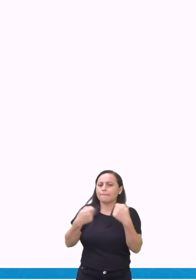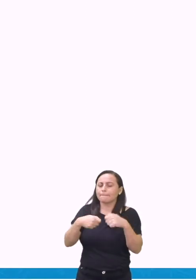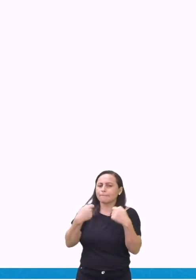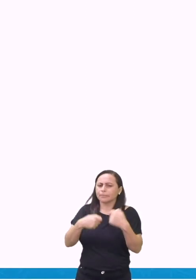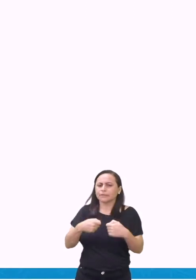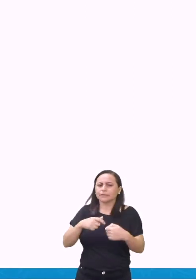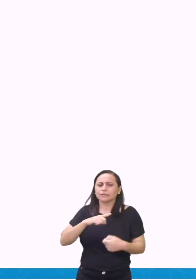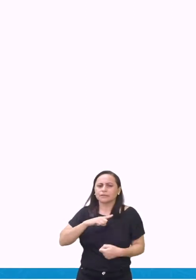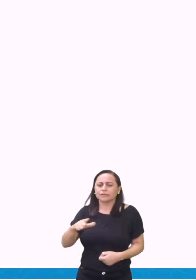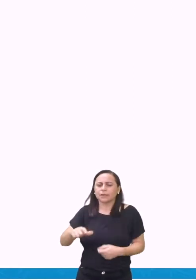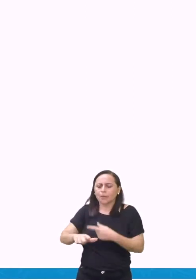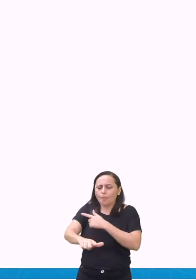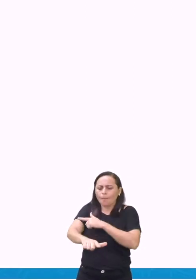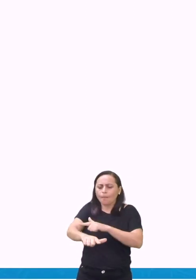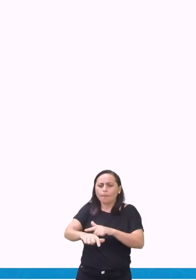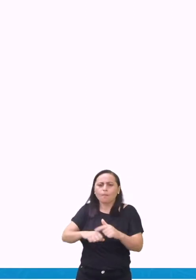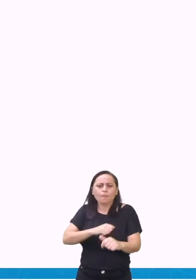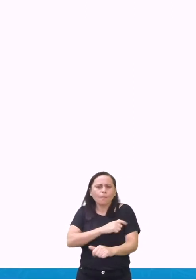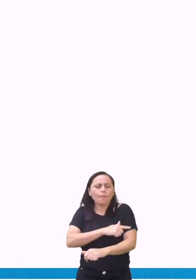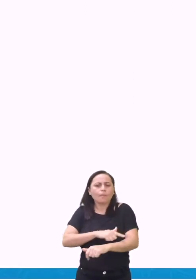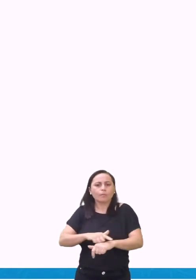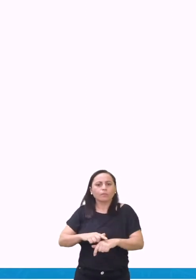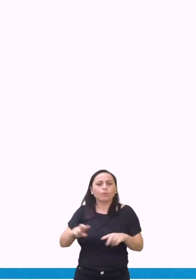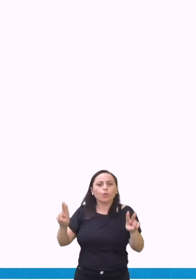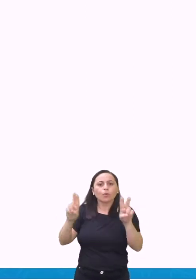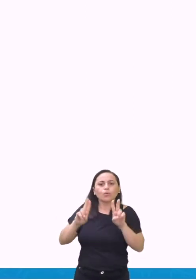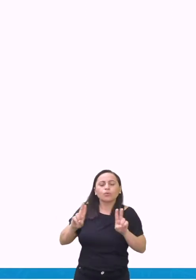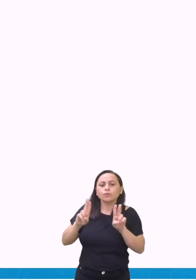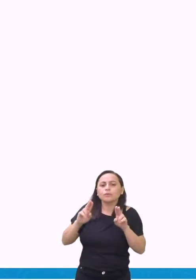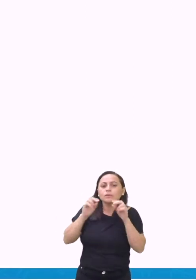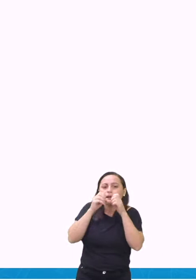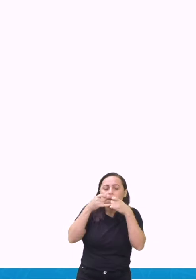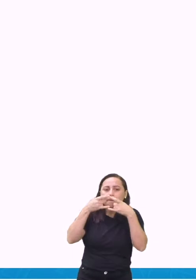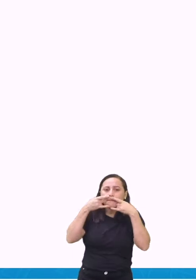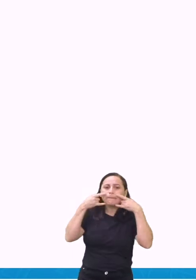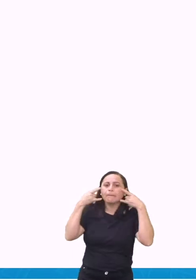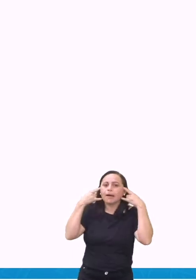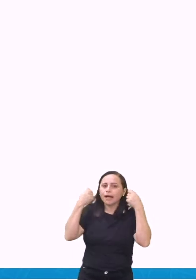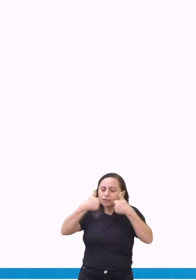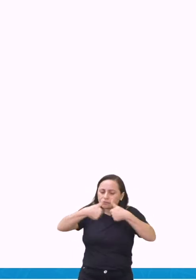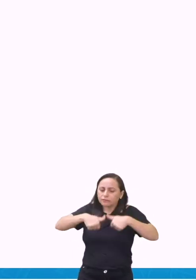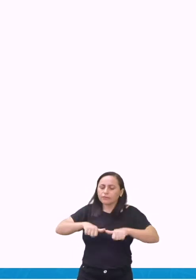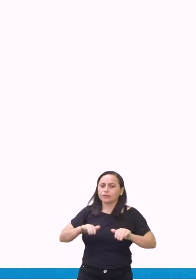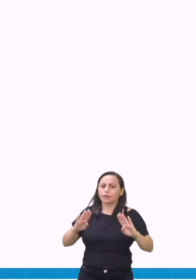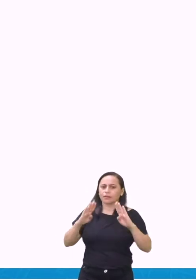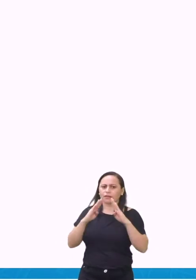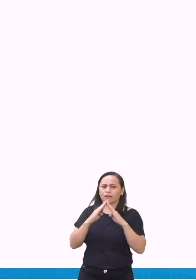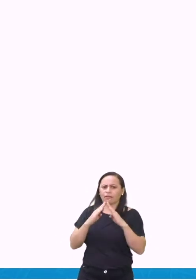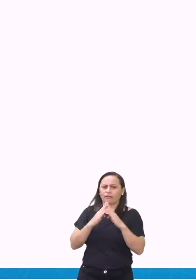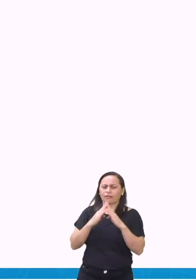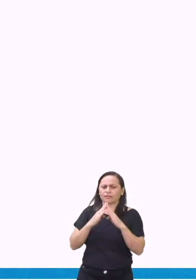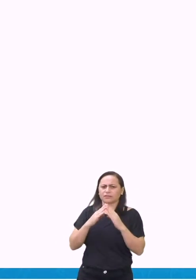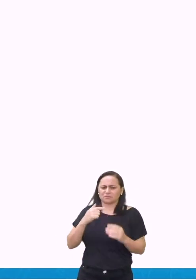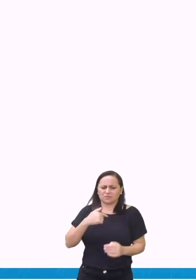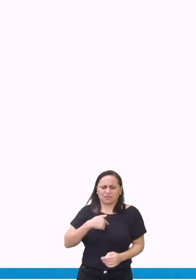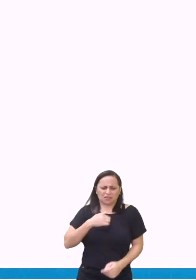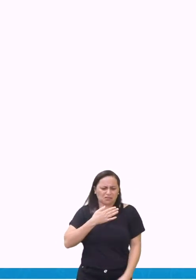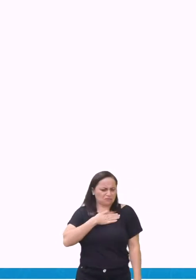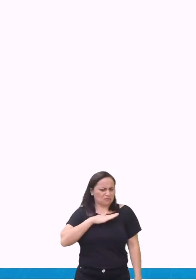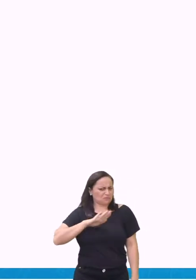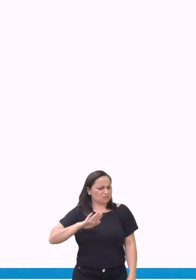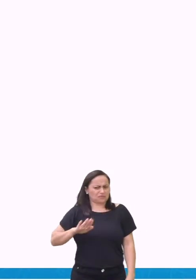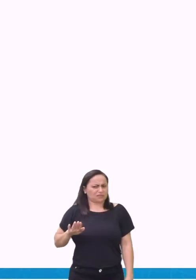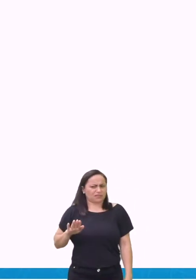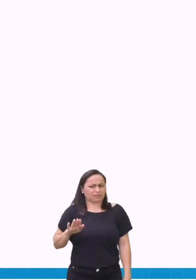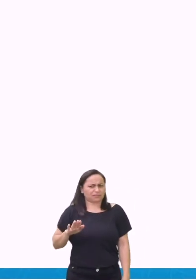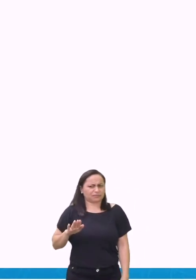muita higiene, usar máscara e ficar em casa." Eu não gostei muito da ideia de ficar em